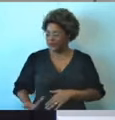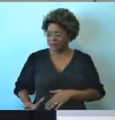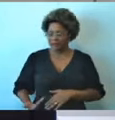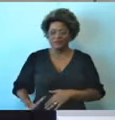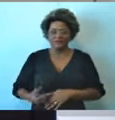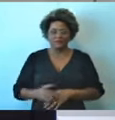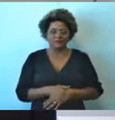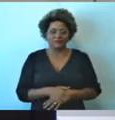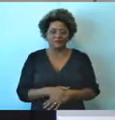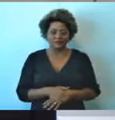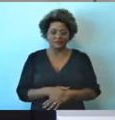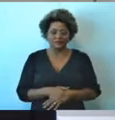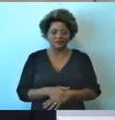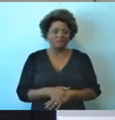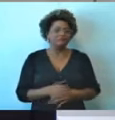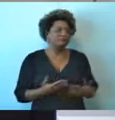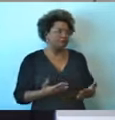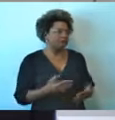Presidente,